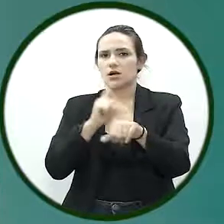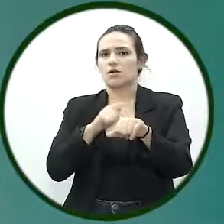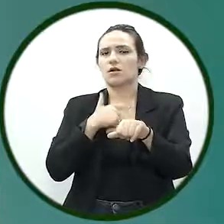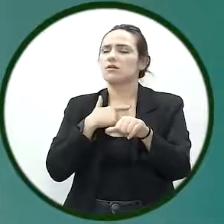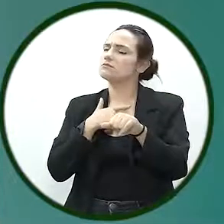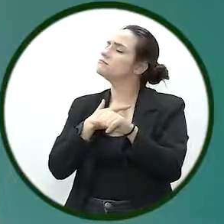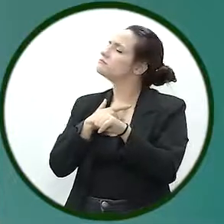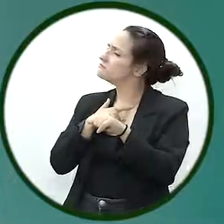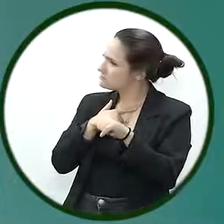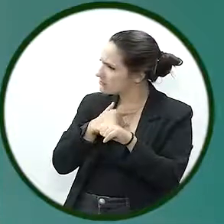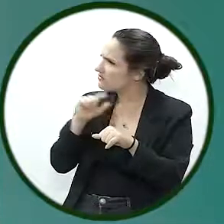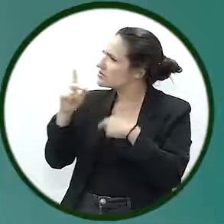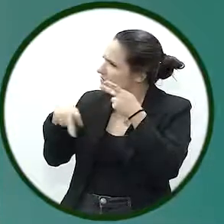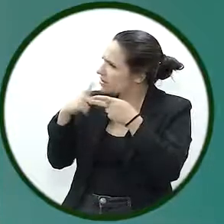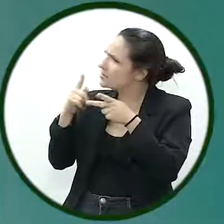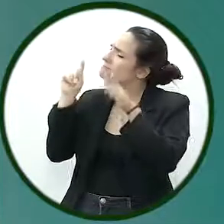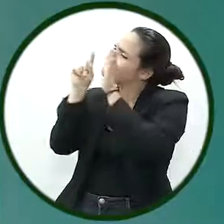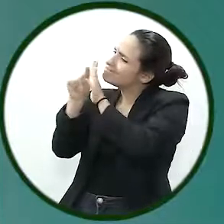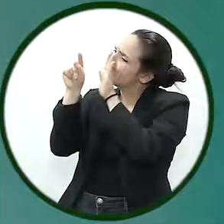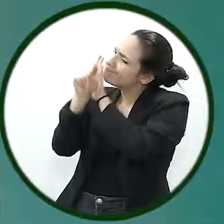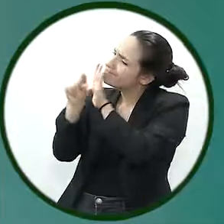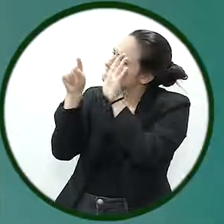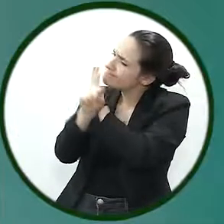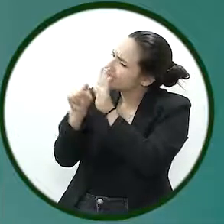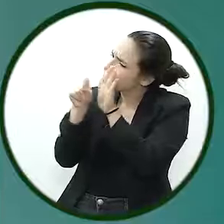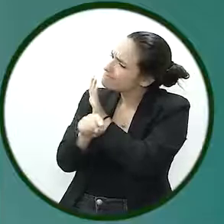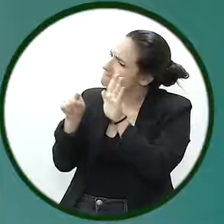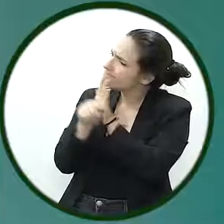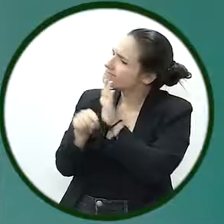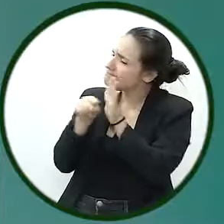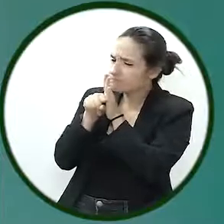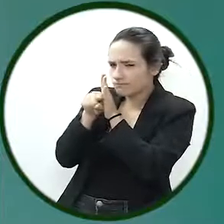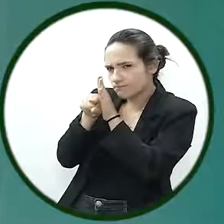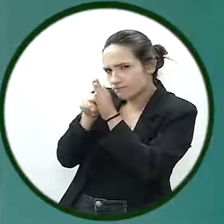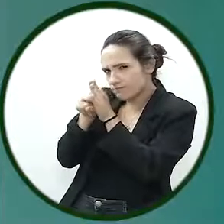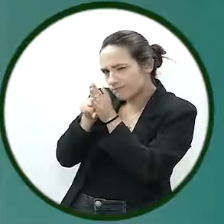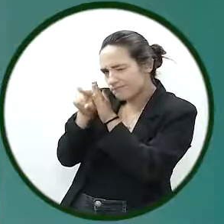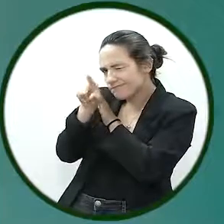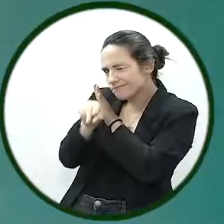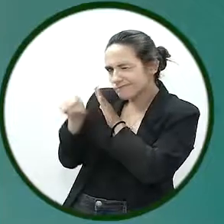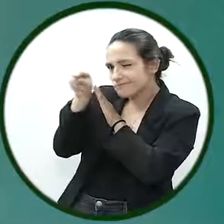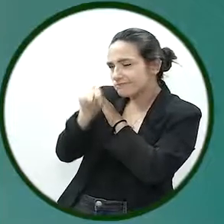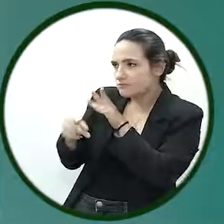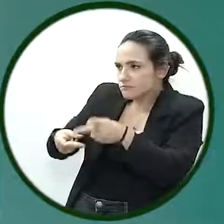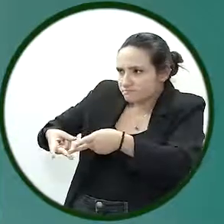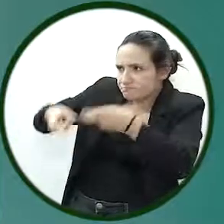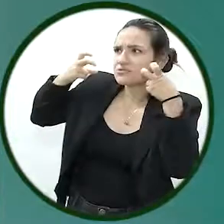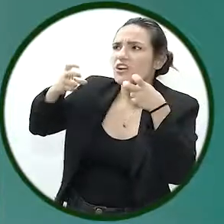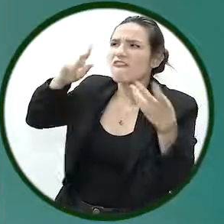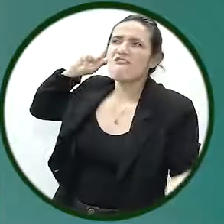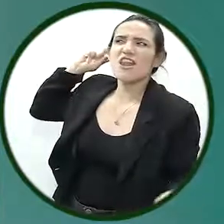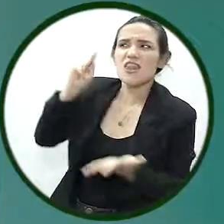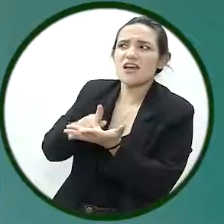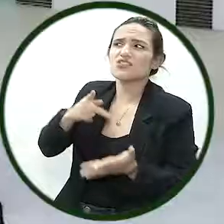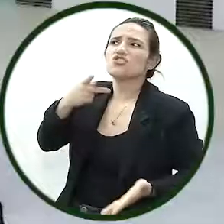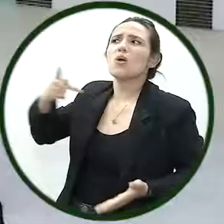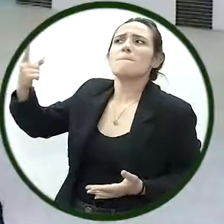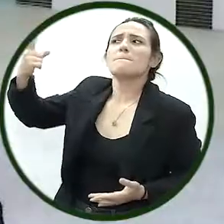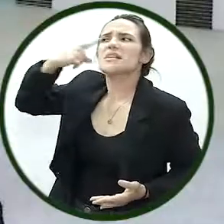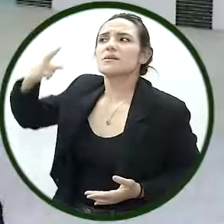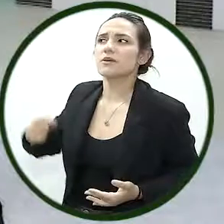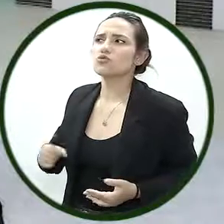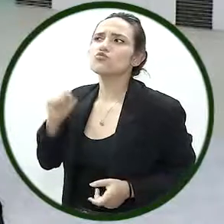eu chego aonde não tem censura. De fato, o que ele realmente pensa sobre a violência. E o que